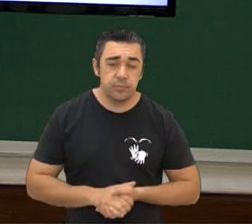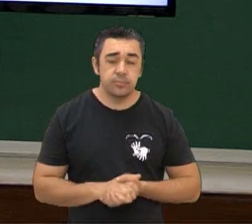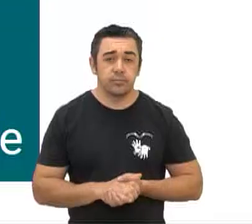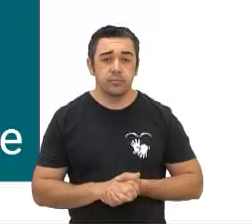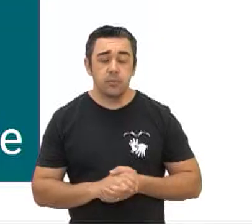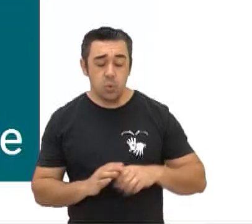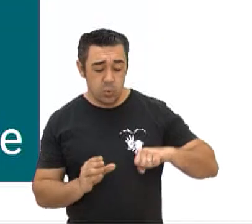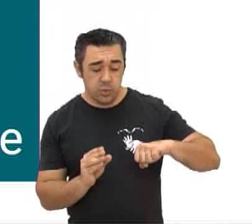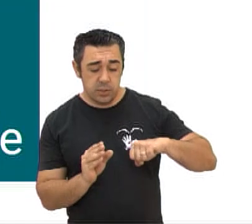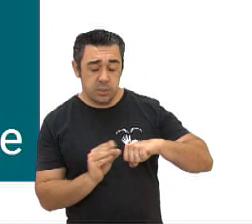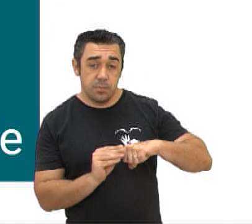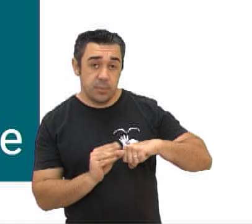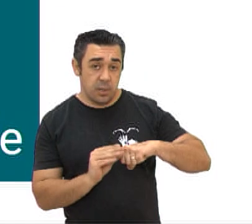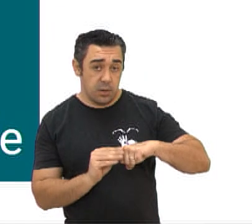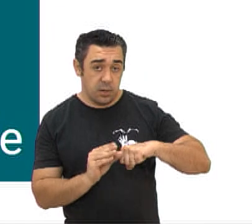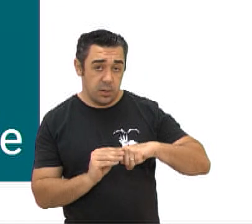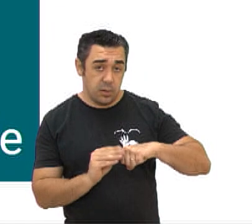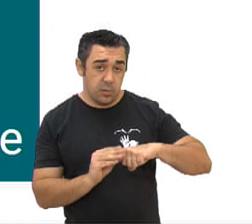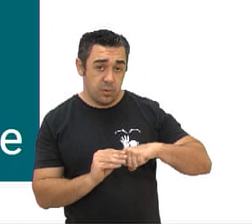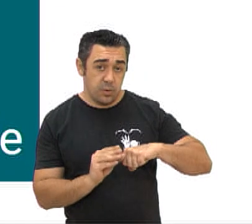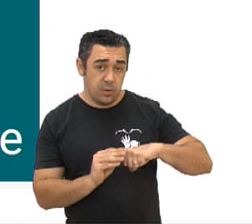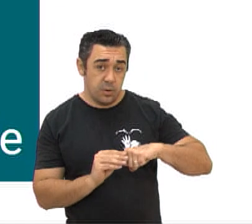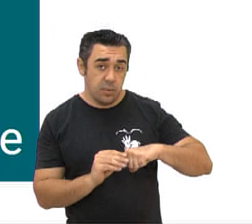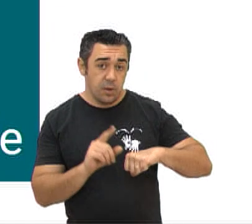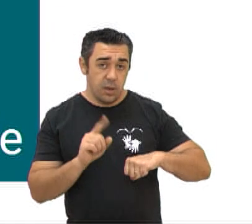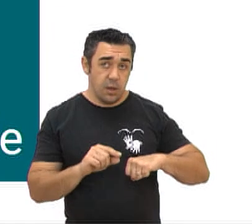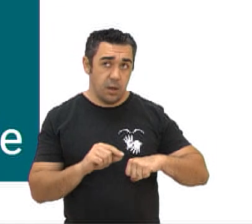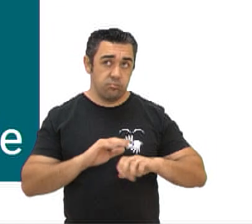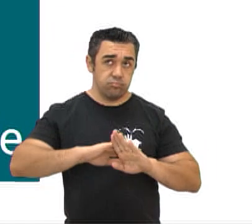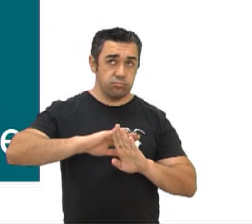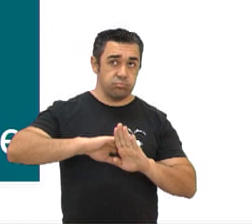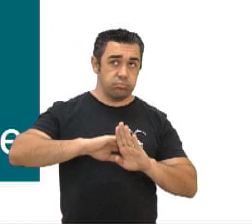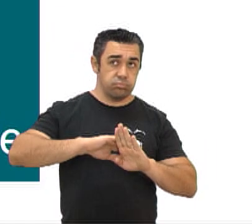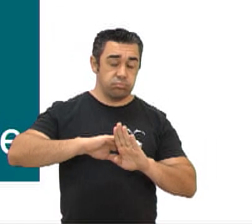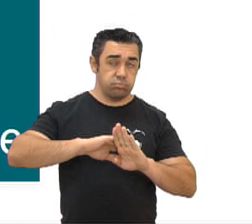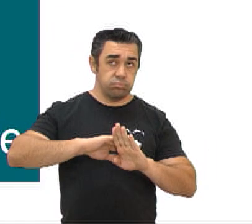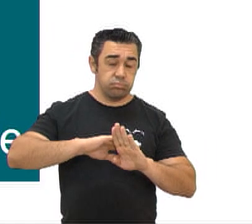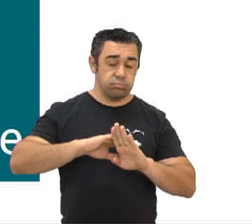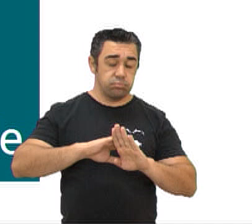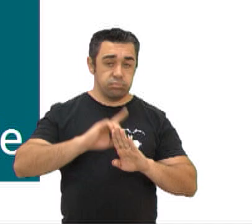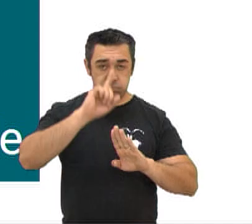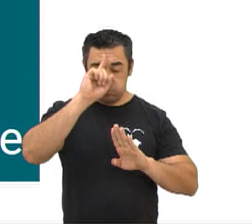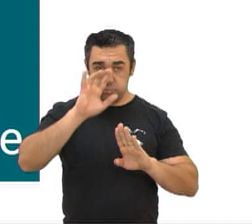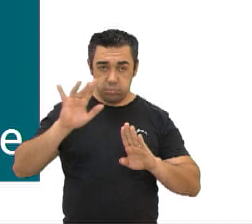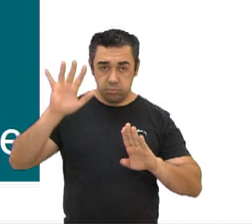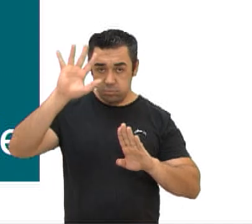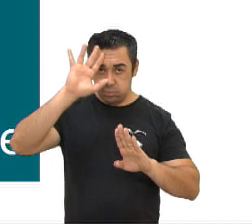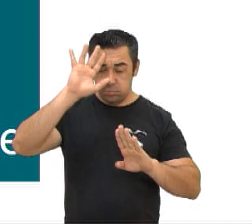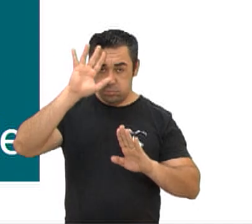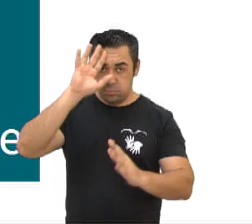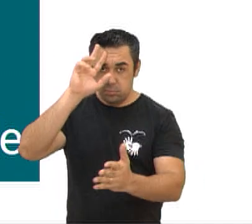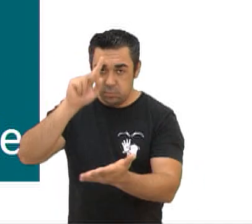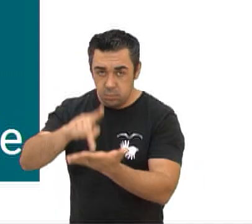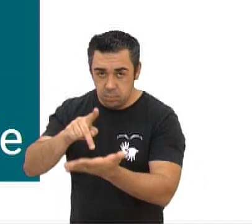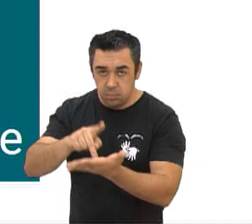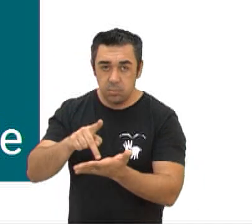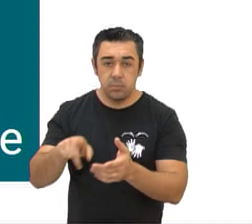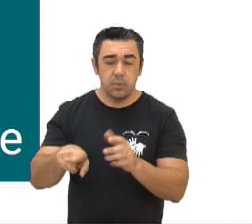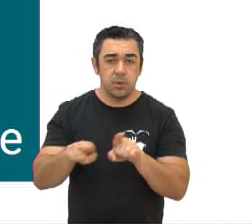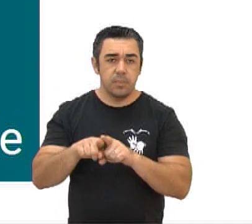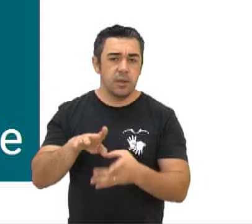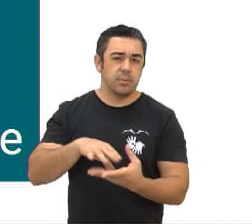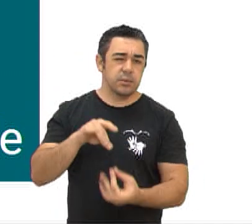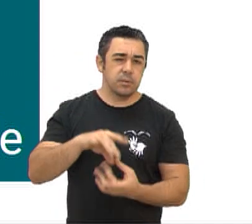O conhecimento é intuitivo e abstrato. O intuitivo é o conhecimento fundamental.